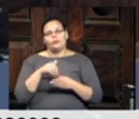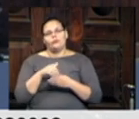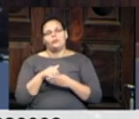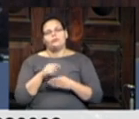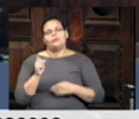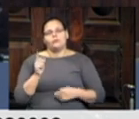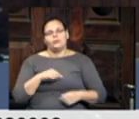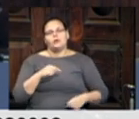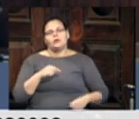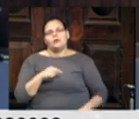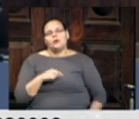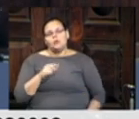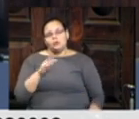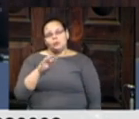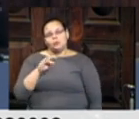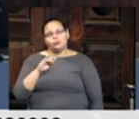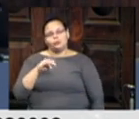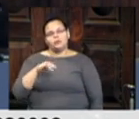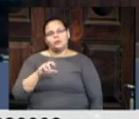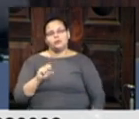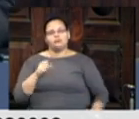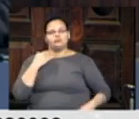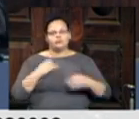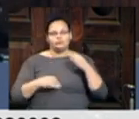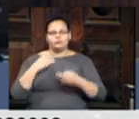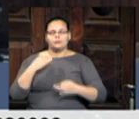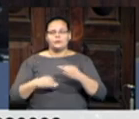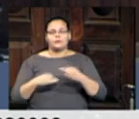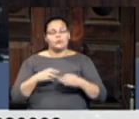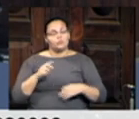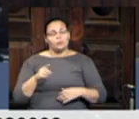tribunais. E, segundo o dito popular,